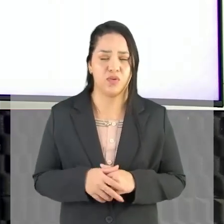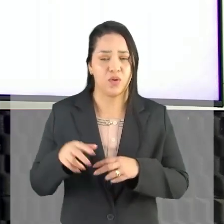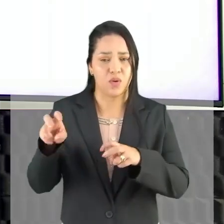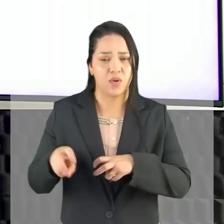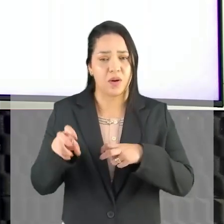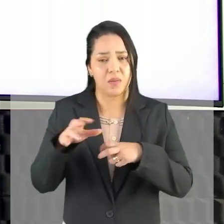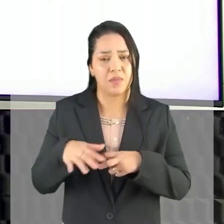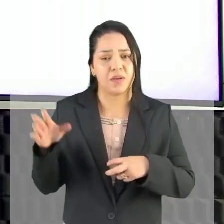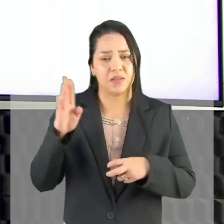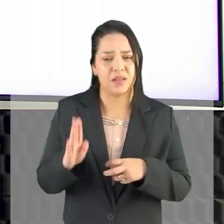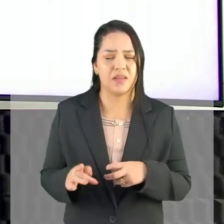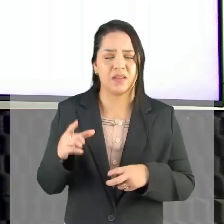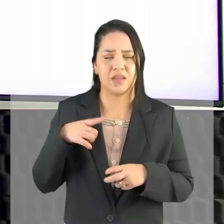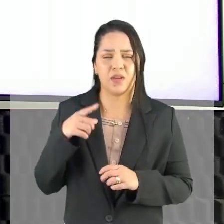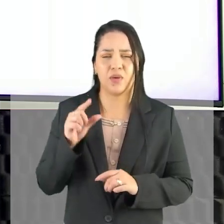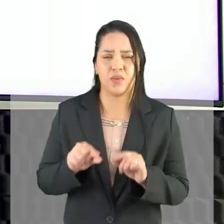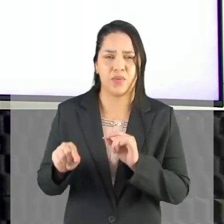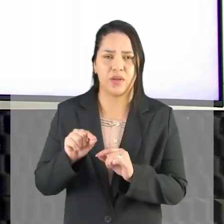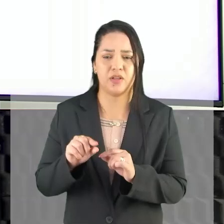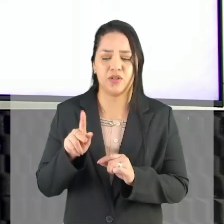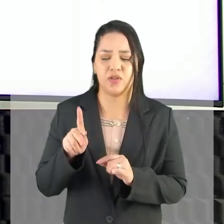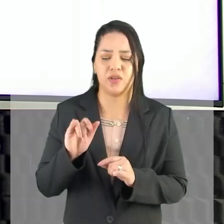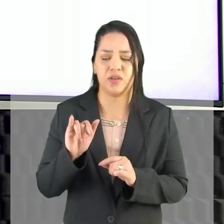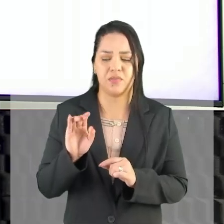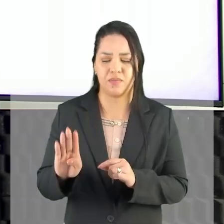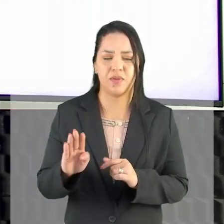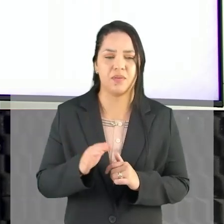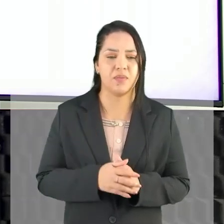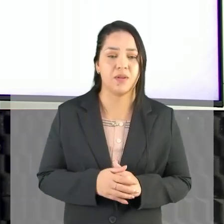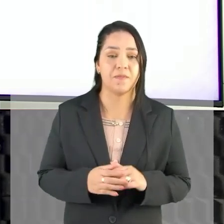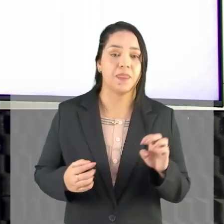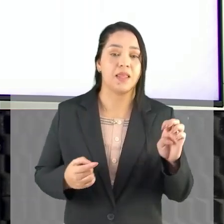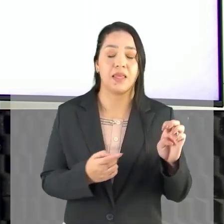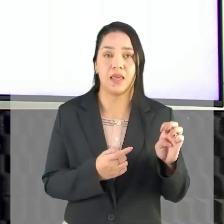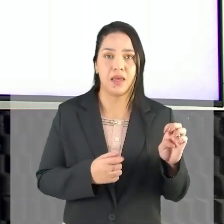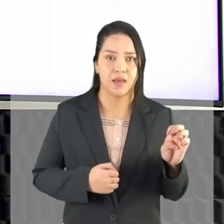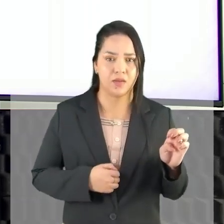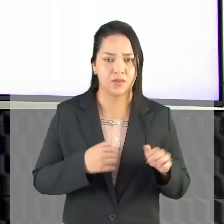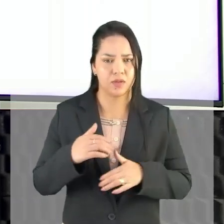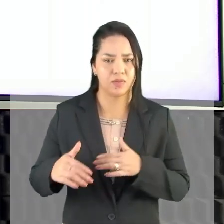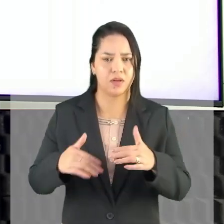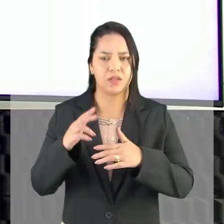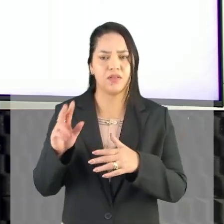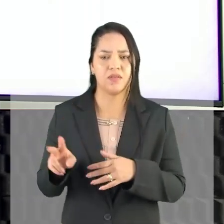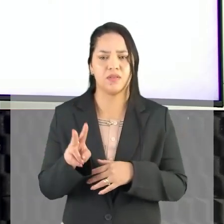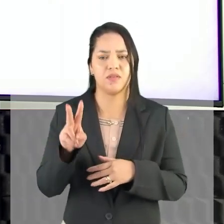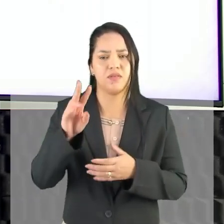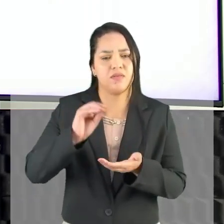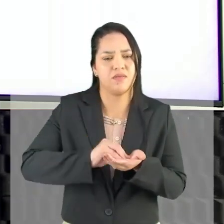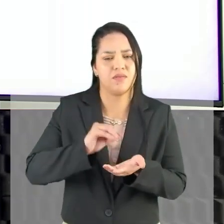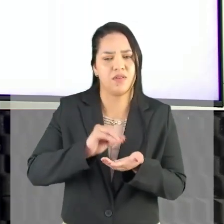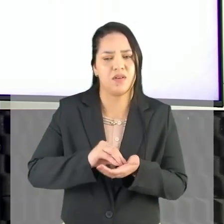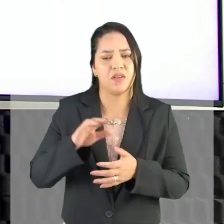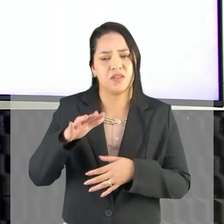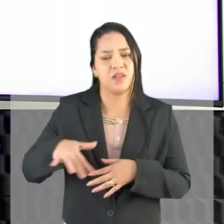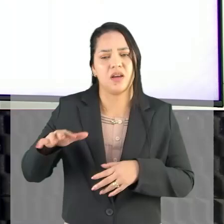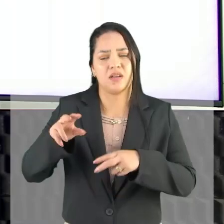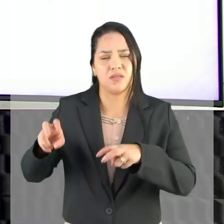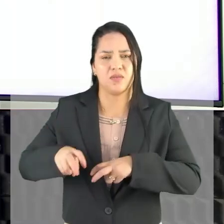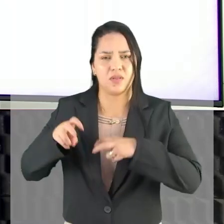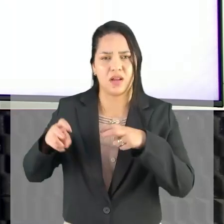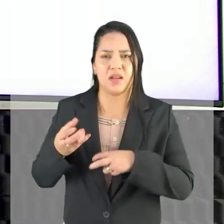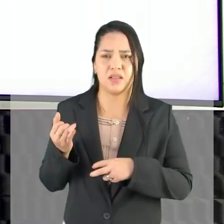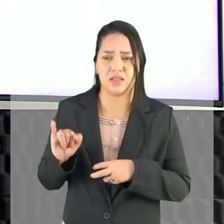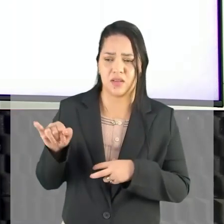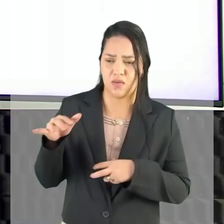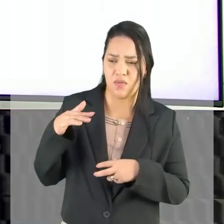campo brasileiro, inclusive, gerou uma recomposição de PIB. E é dos processos de desvalorização de áreas rurais. Na verdade, se